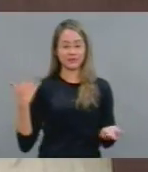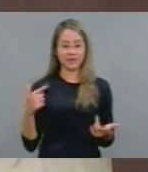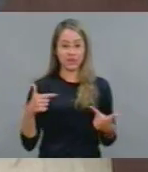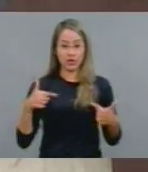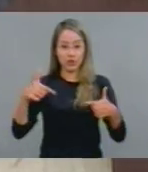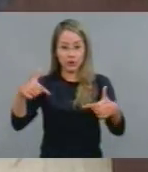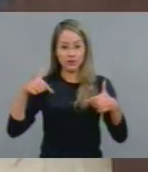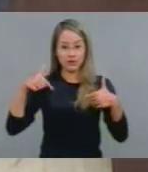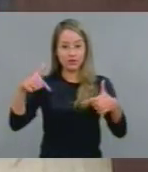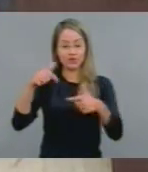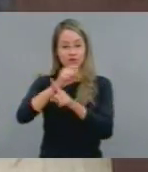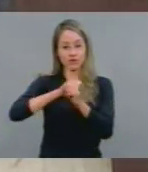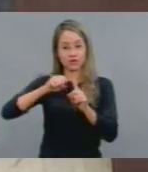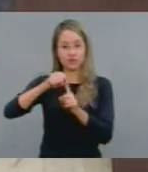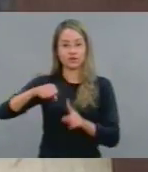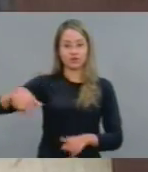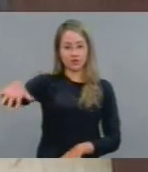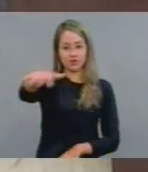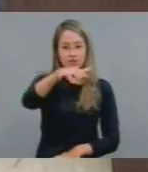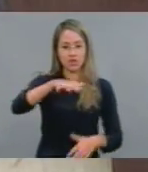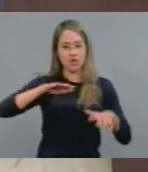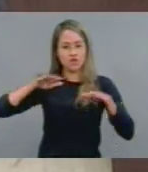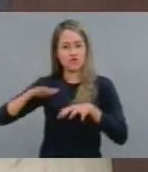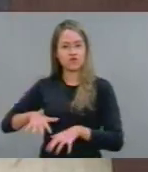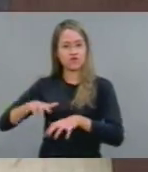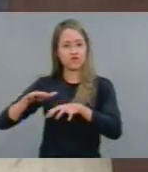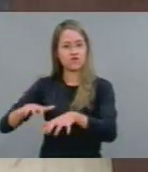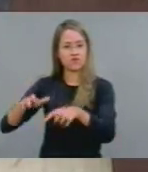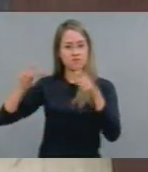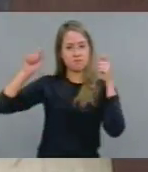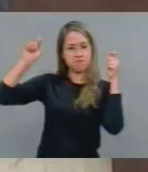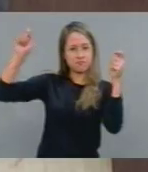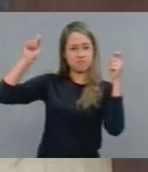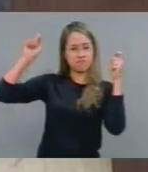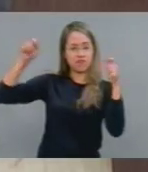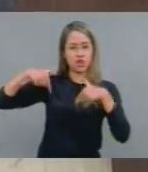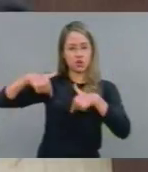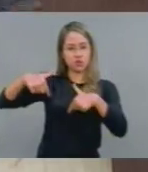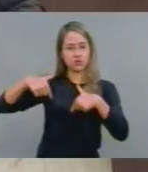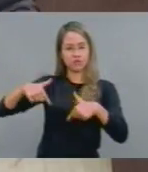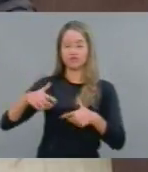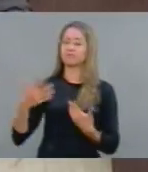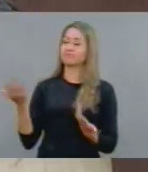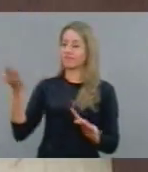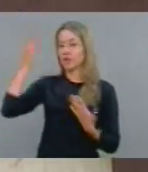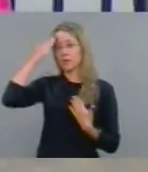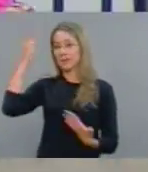lutadores e lutadoras sociais querem e já fazem desde sempre. Muito obrigado.